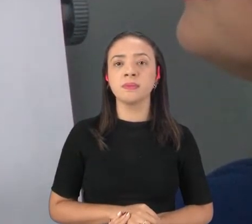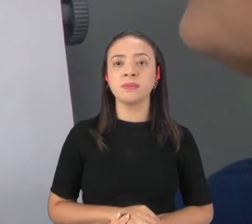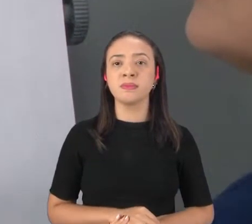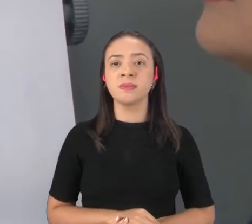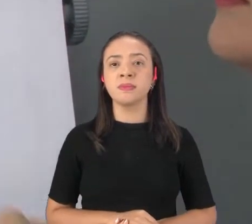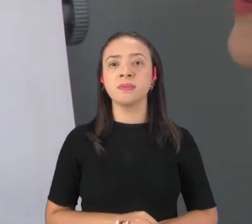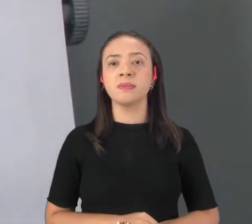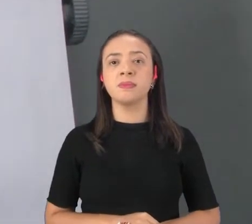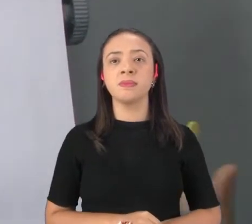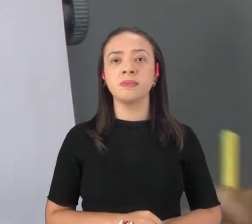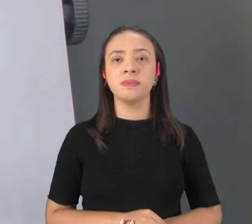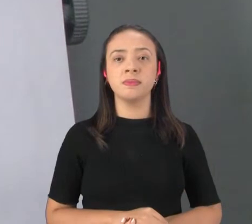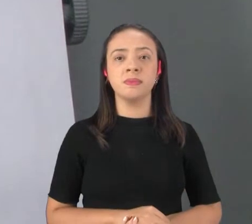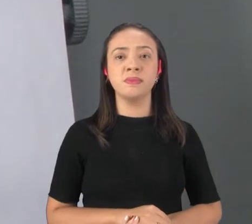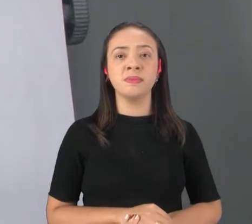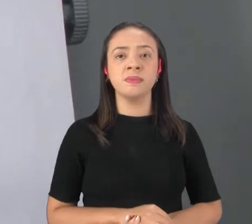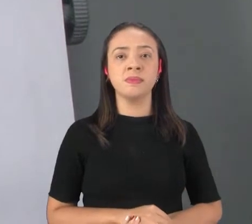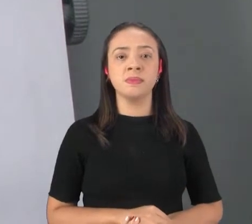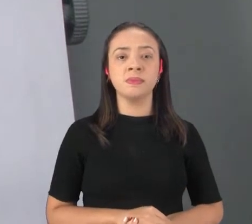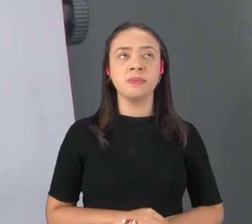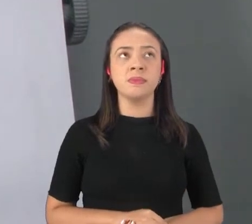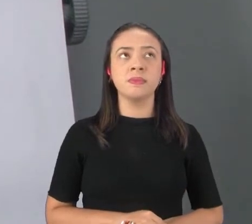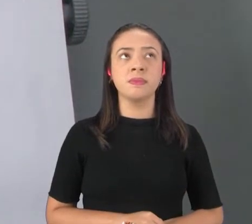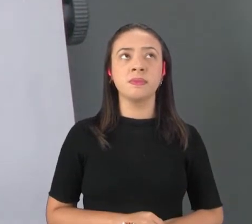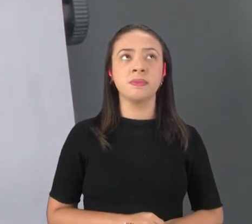aqui. Ok?